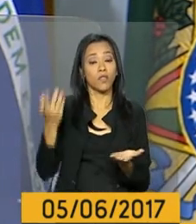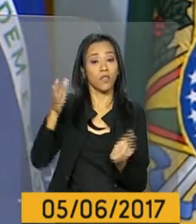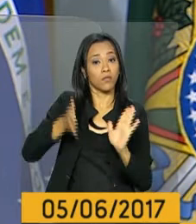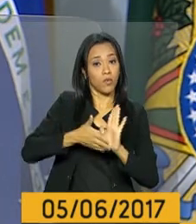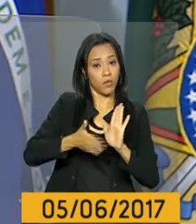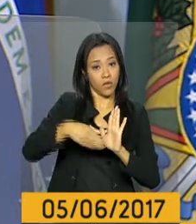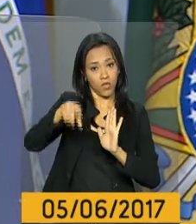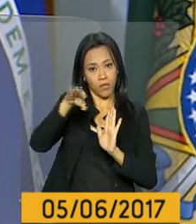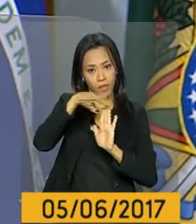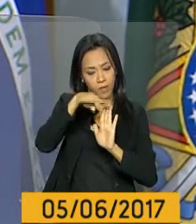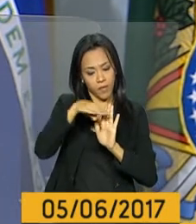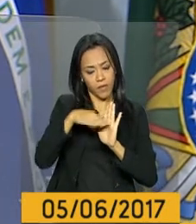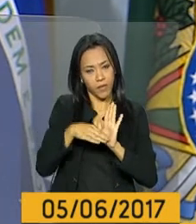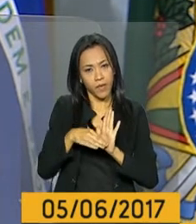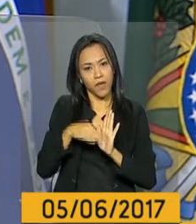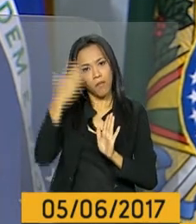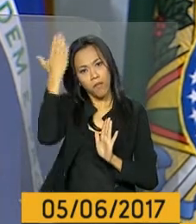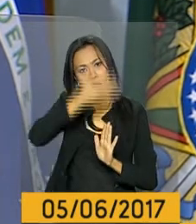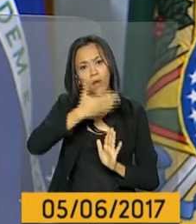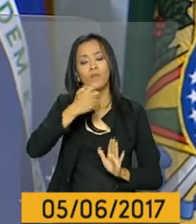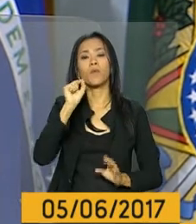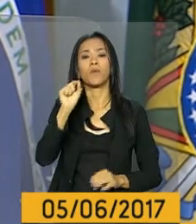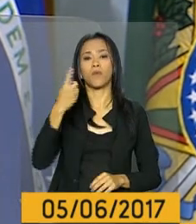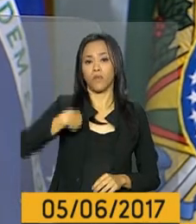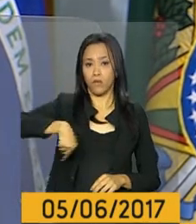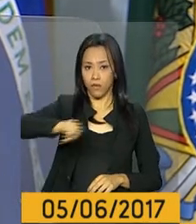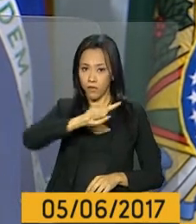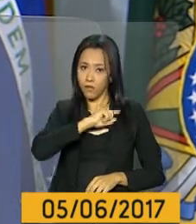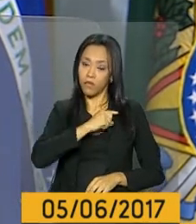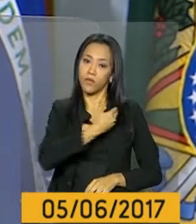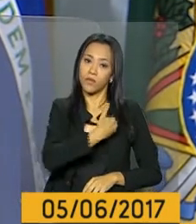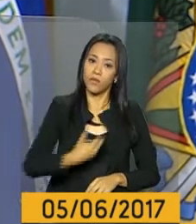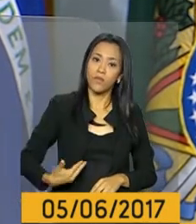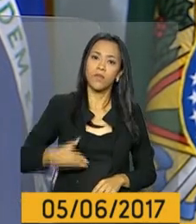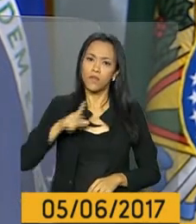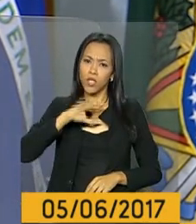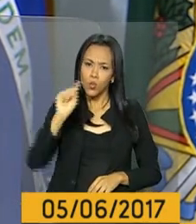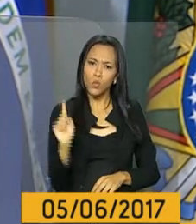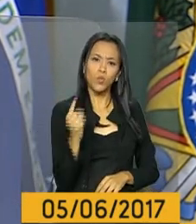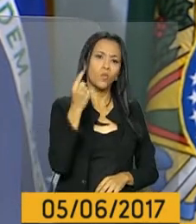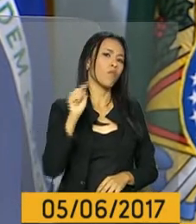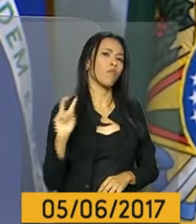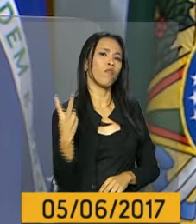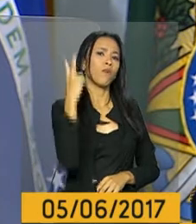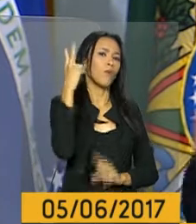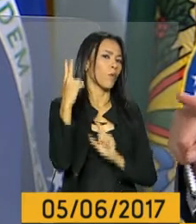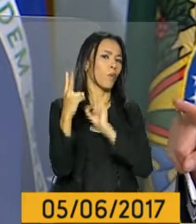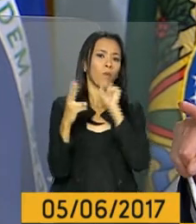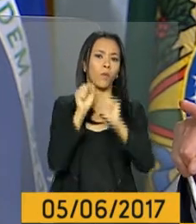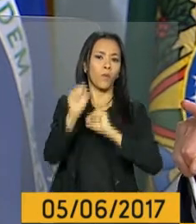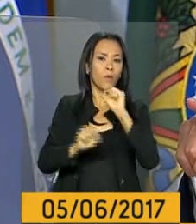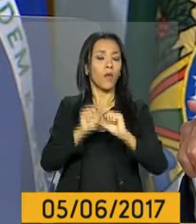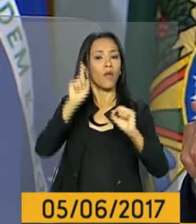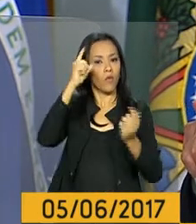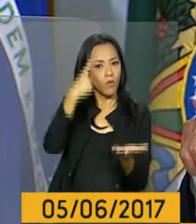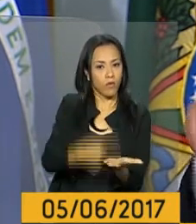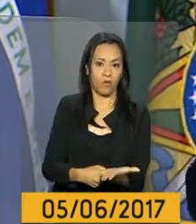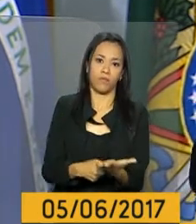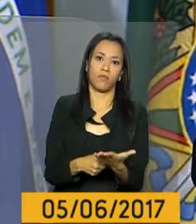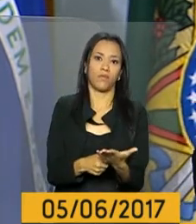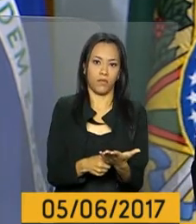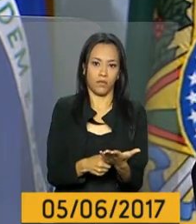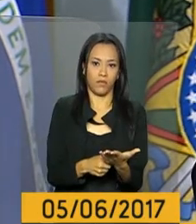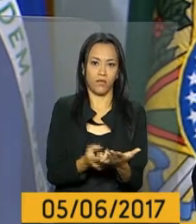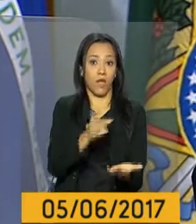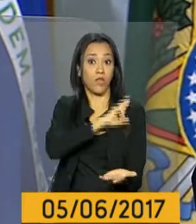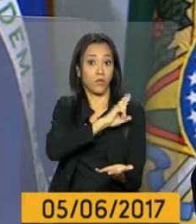que o nosso governo tem como um dos seus valores supremos a responsabilidade é